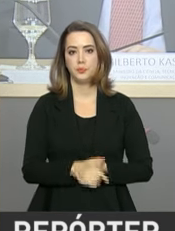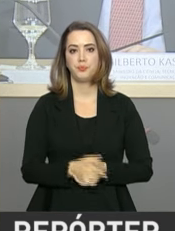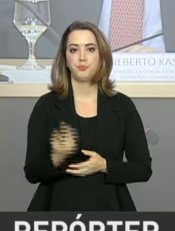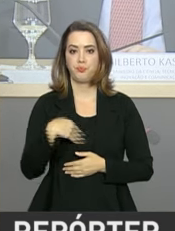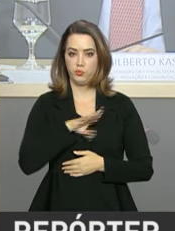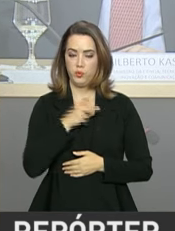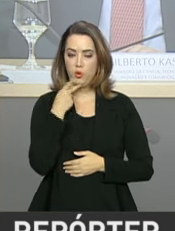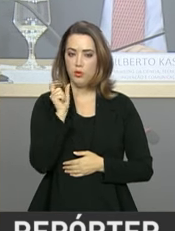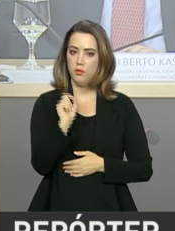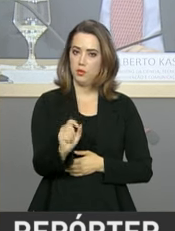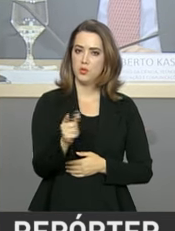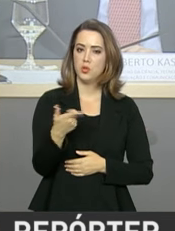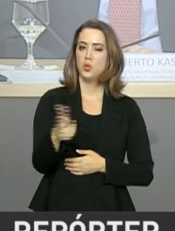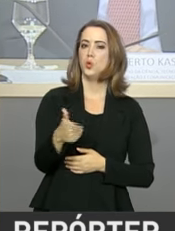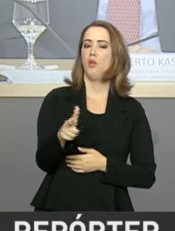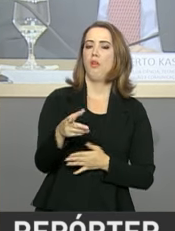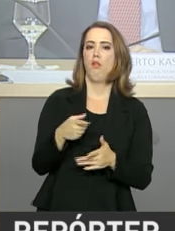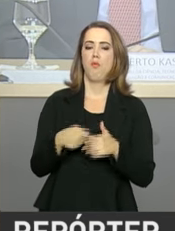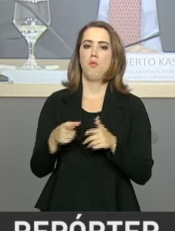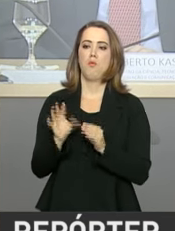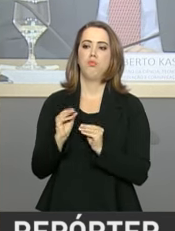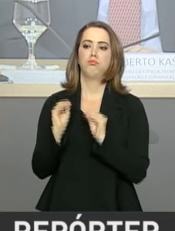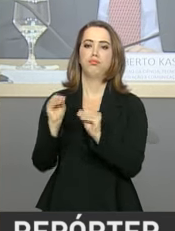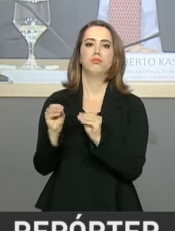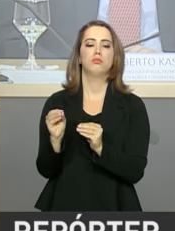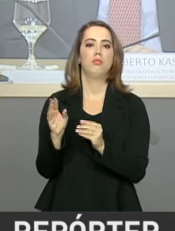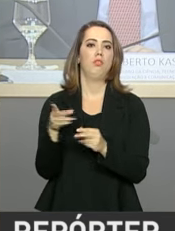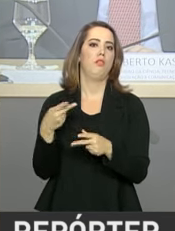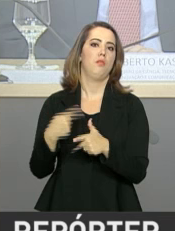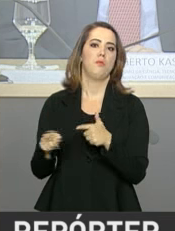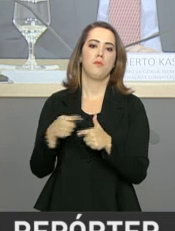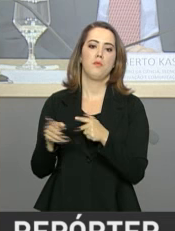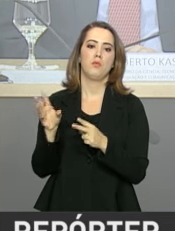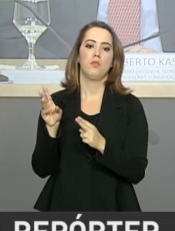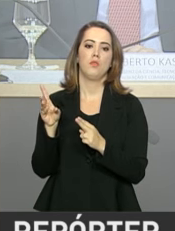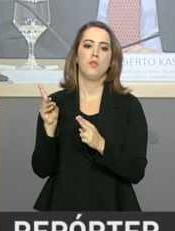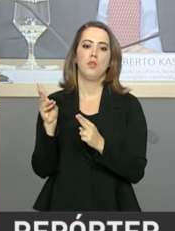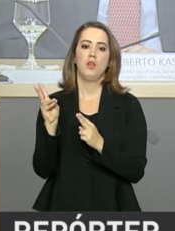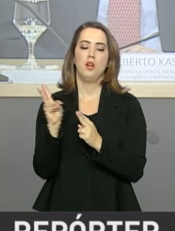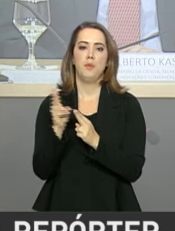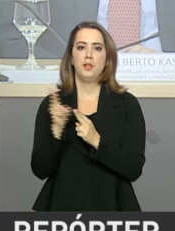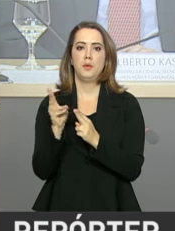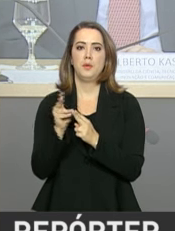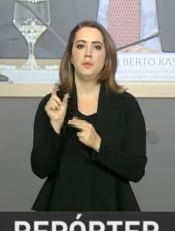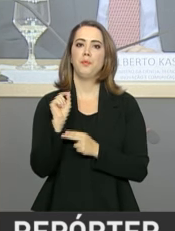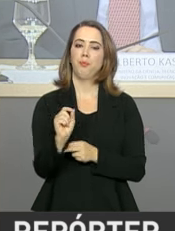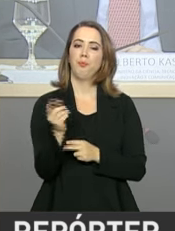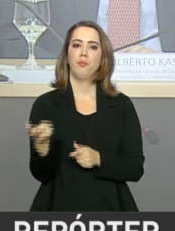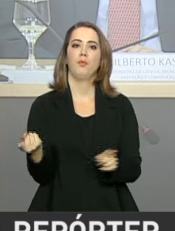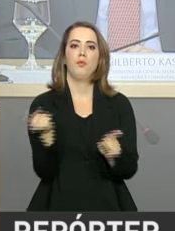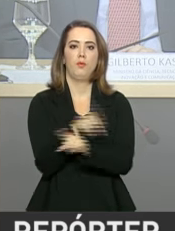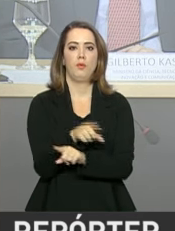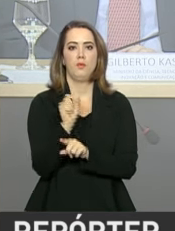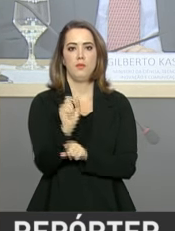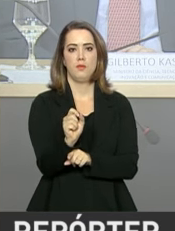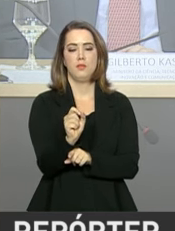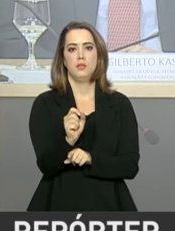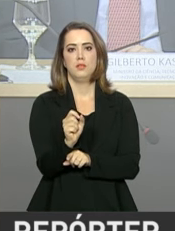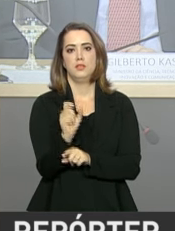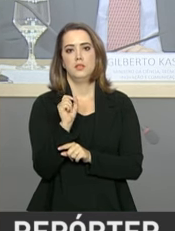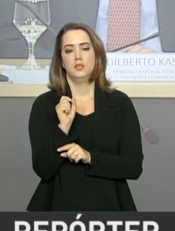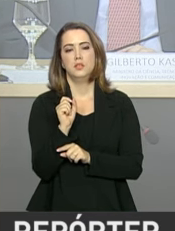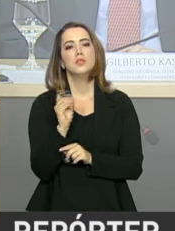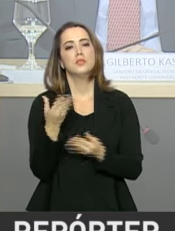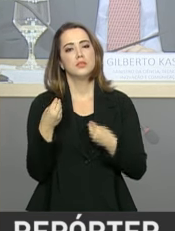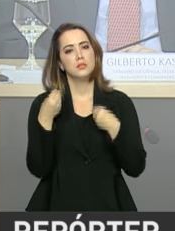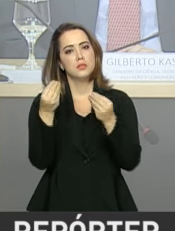quando eu digo isso não é para agredir a Nação Indígena ao contrário é mais uma vez para